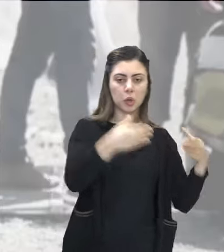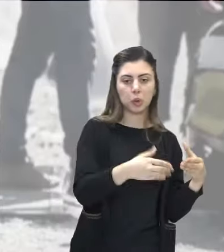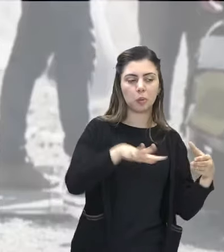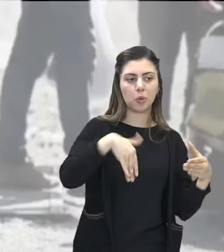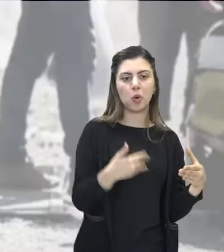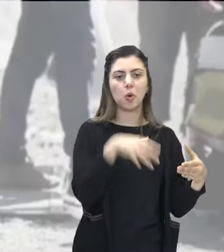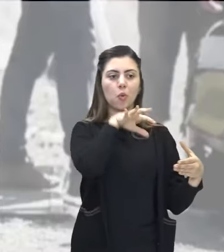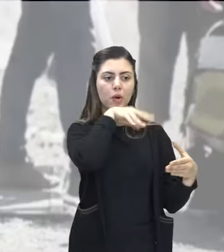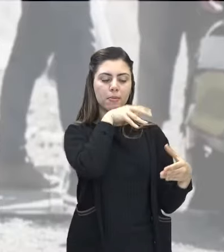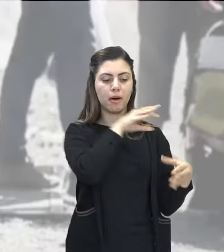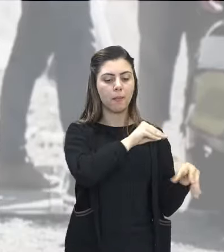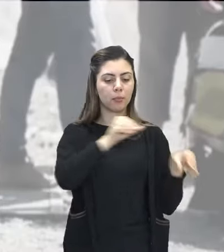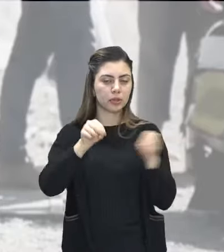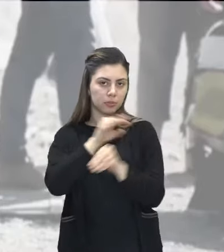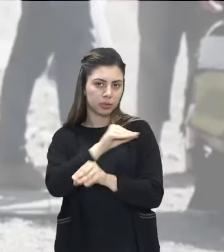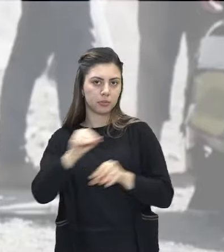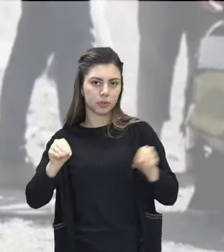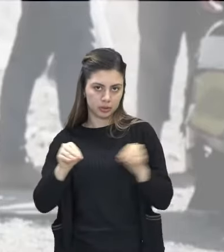animis